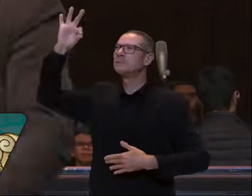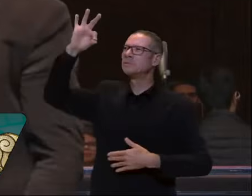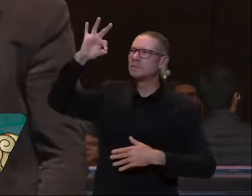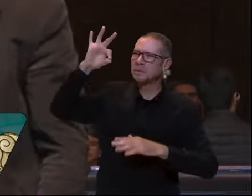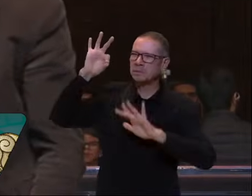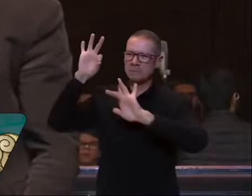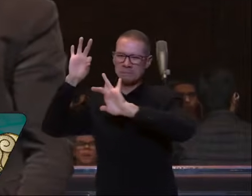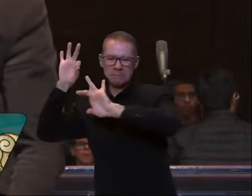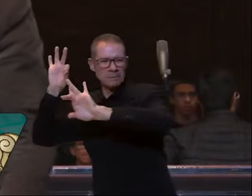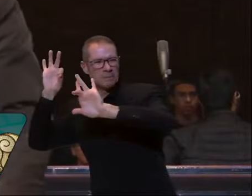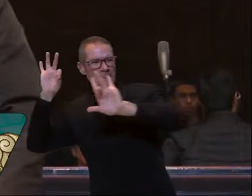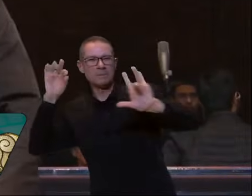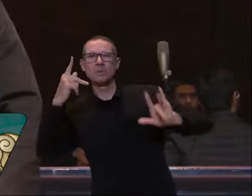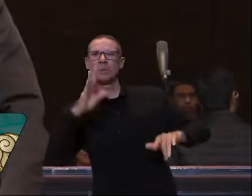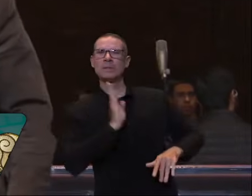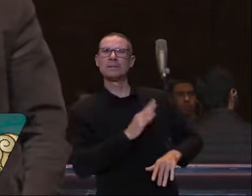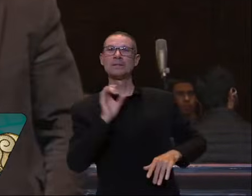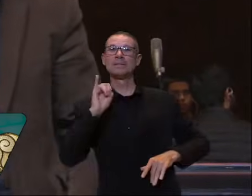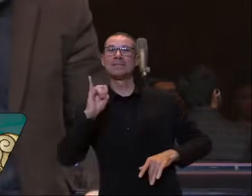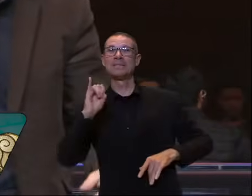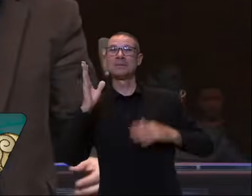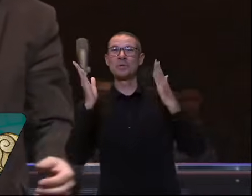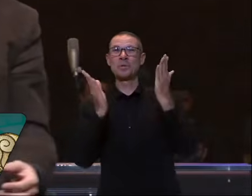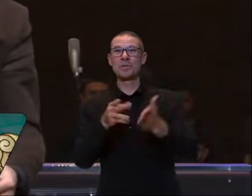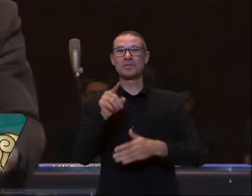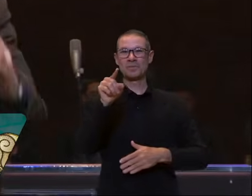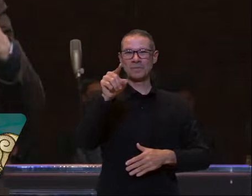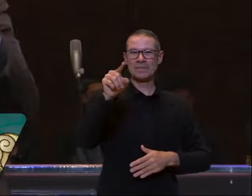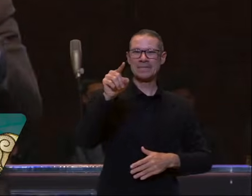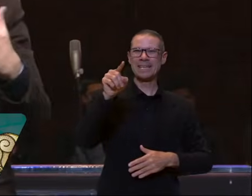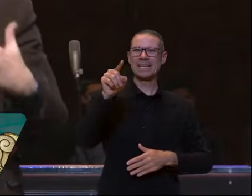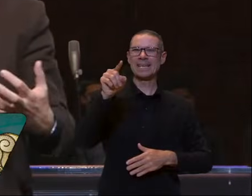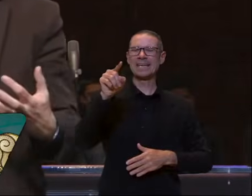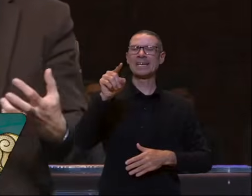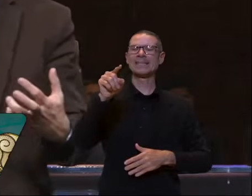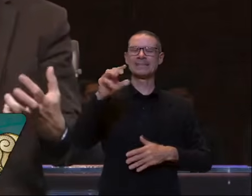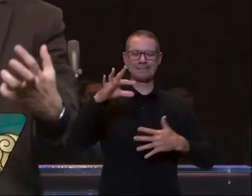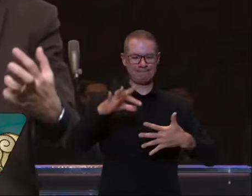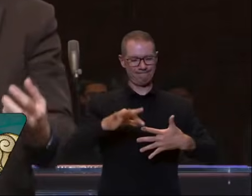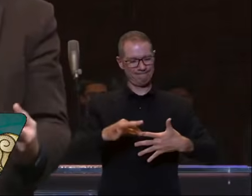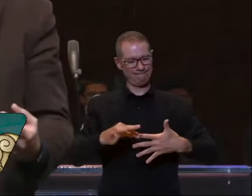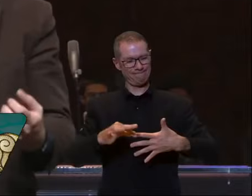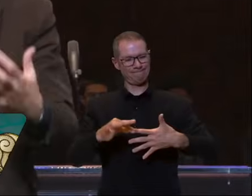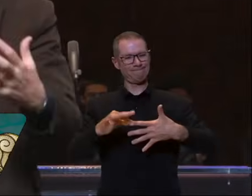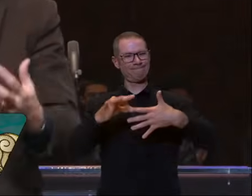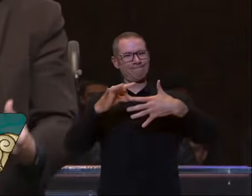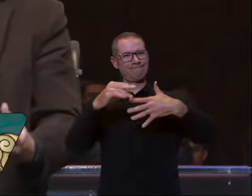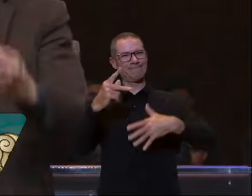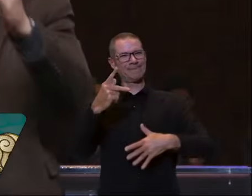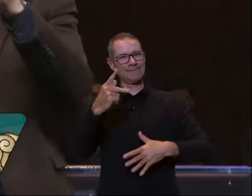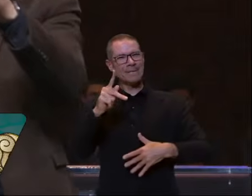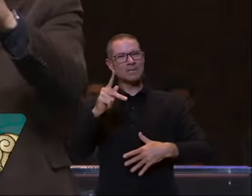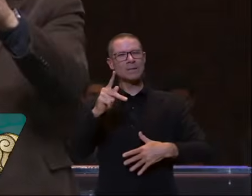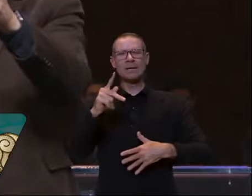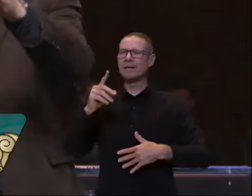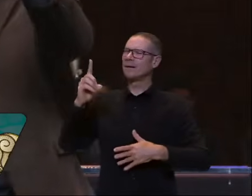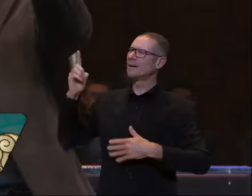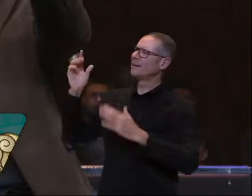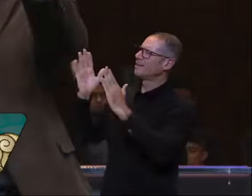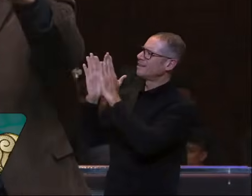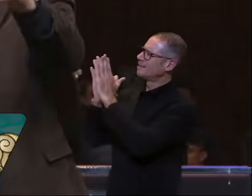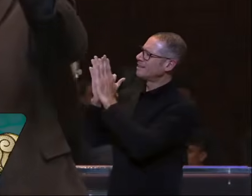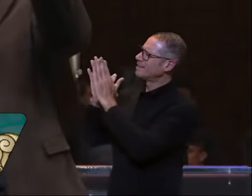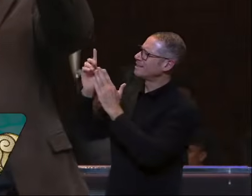no teu coração, mas se hoje você quer olhar para esses privilégios que já são seus e falar assim: Deus,